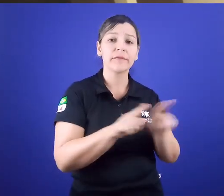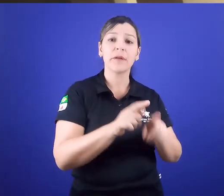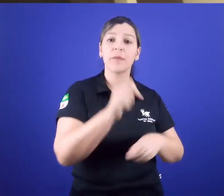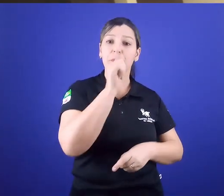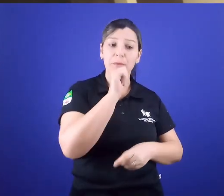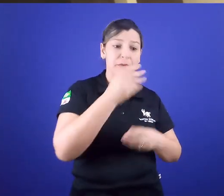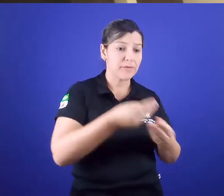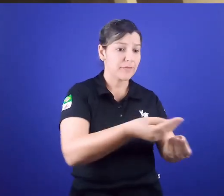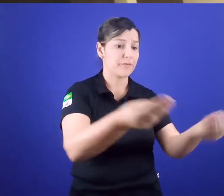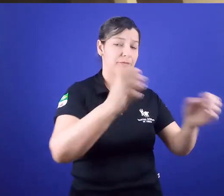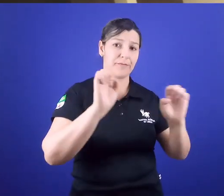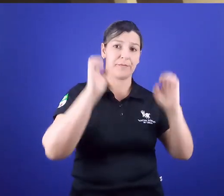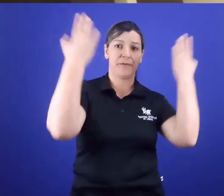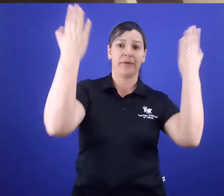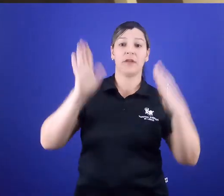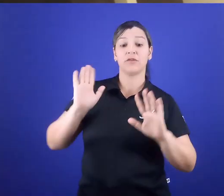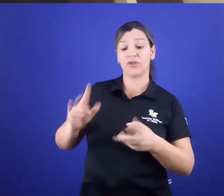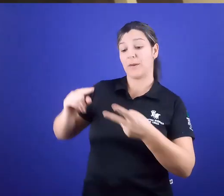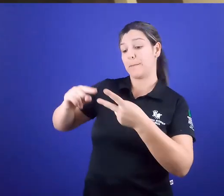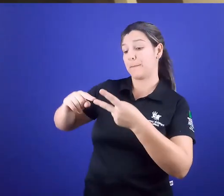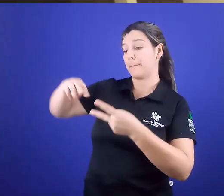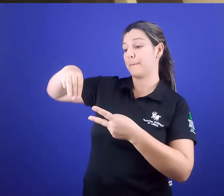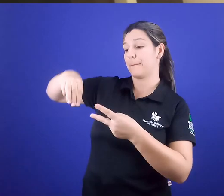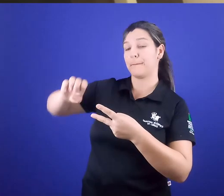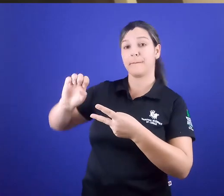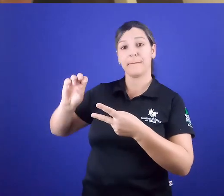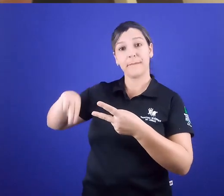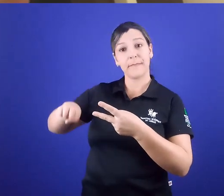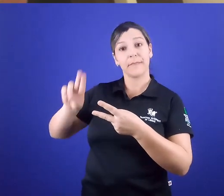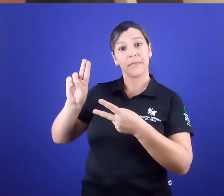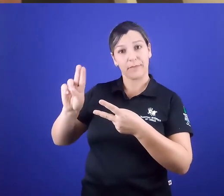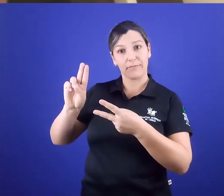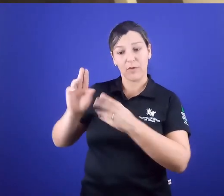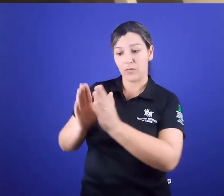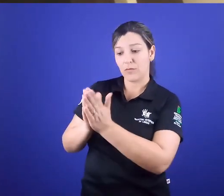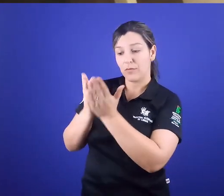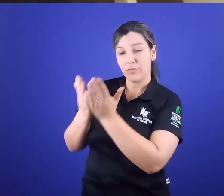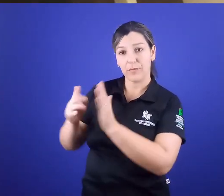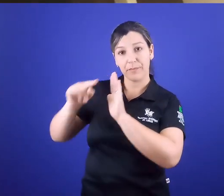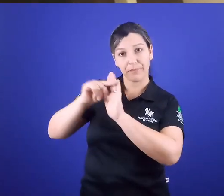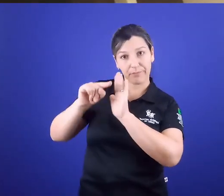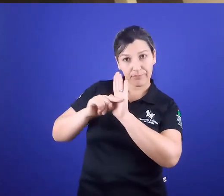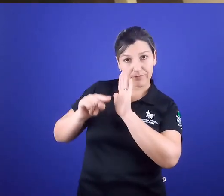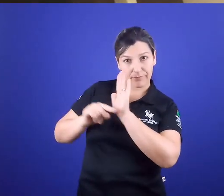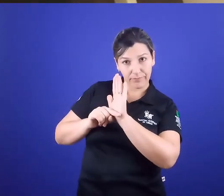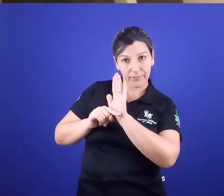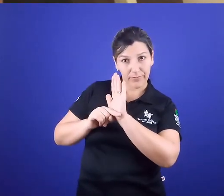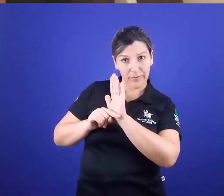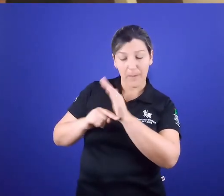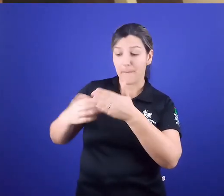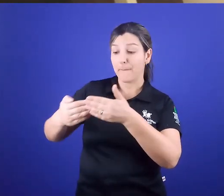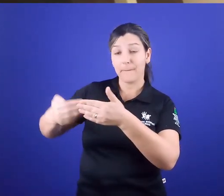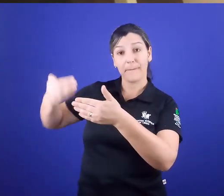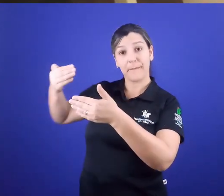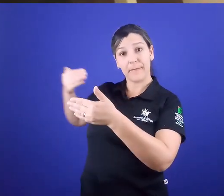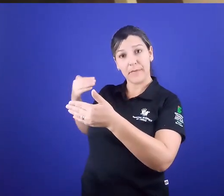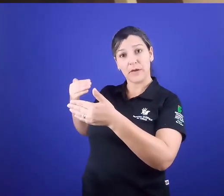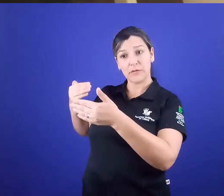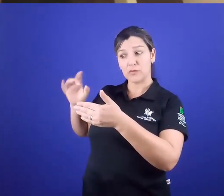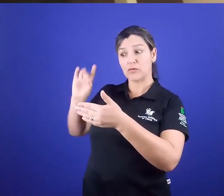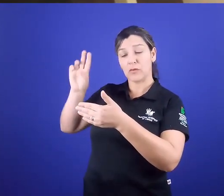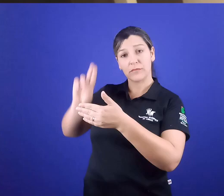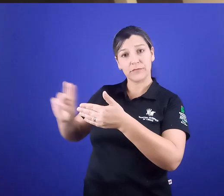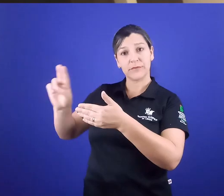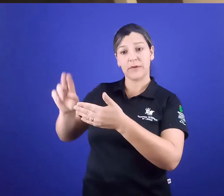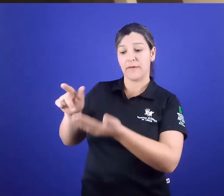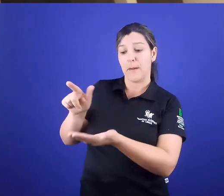naquele evento. E o menu antigamente eu falava que é o impresso onde esse cardápio viria listado. Eu falo antigamente